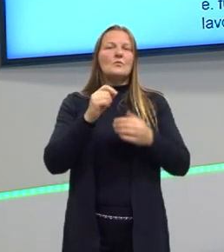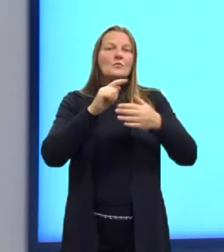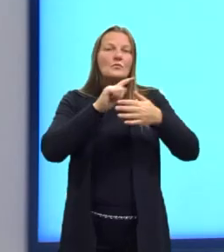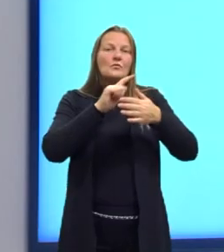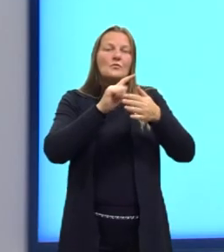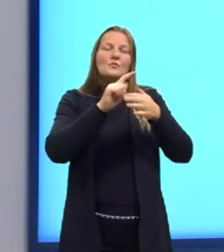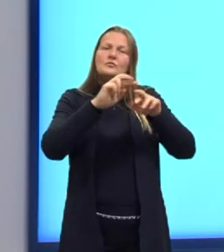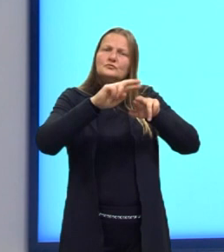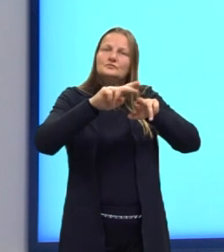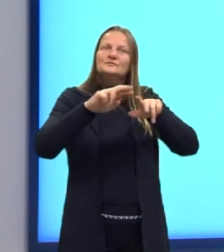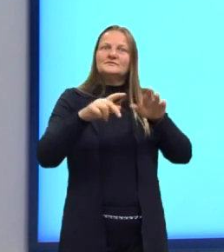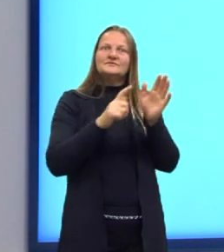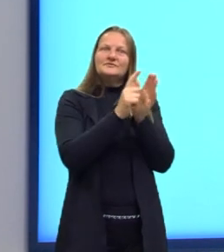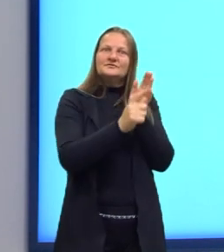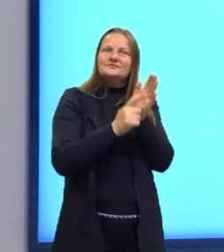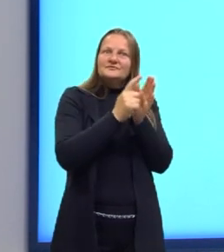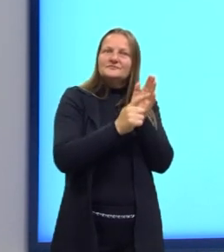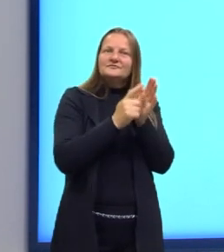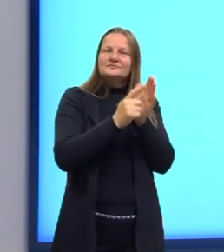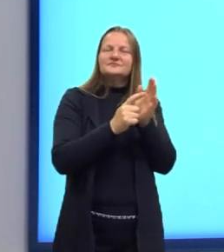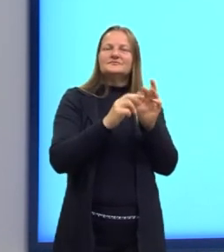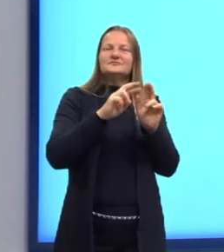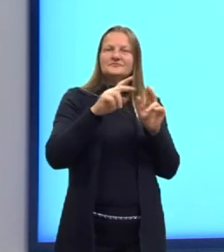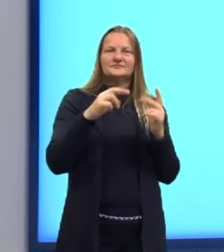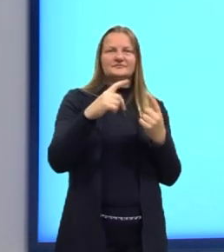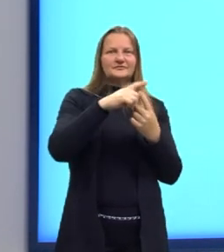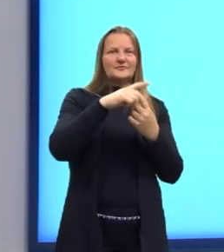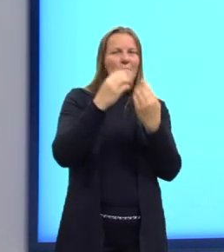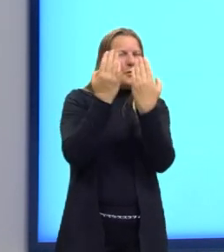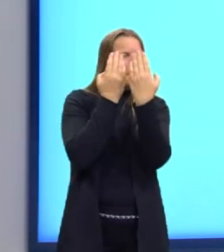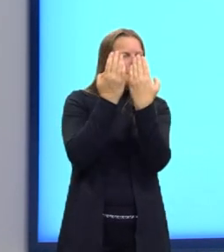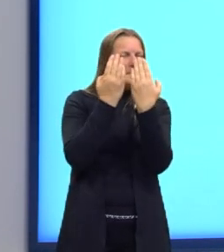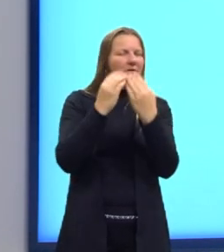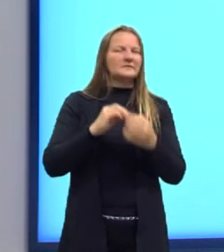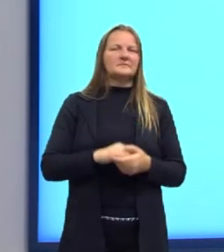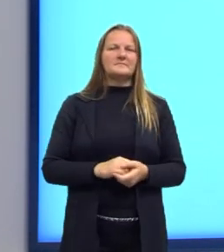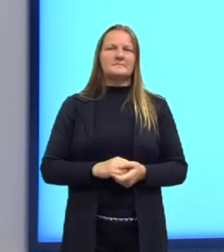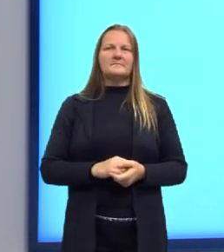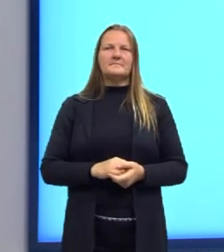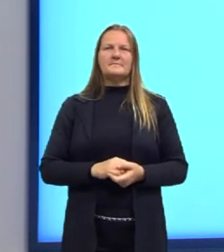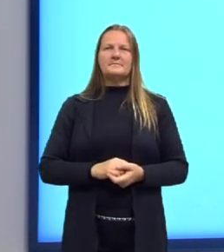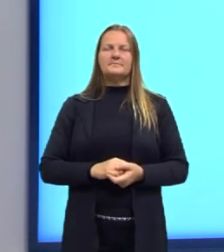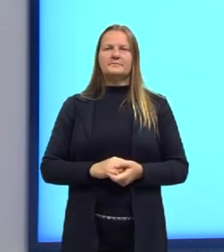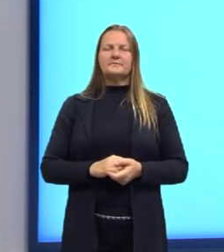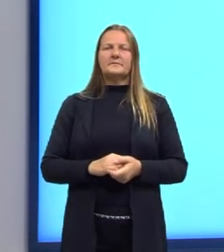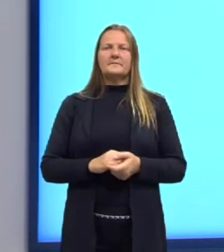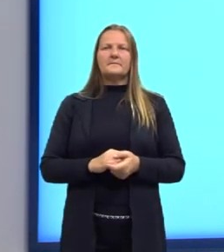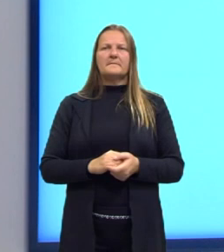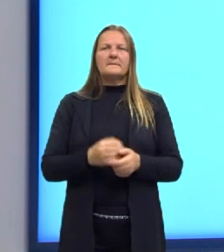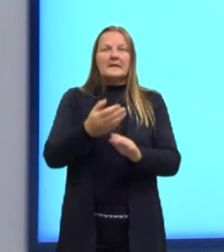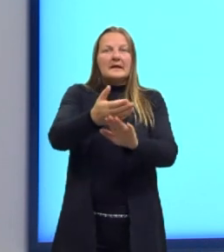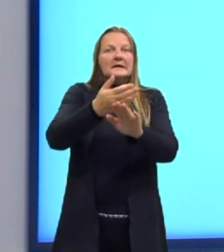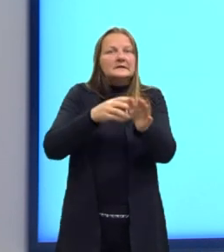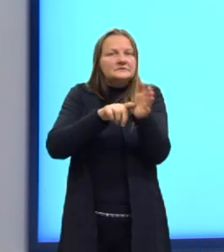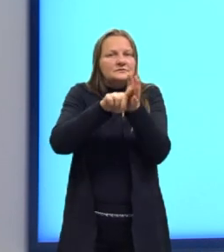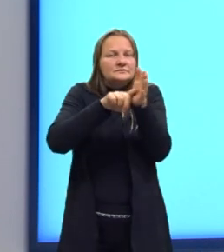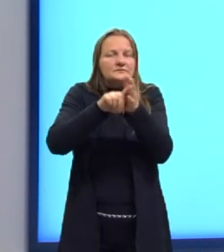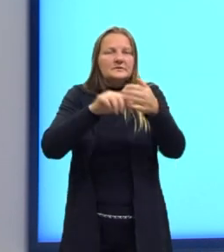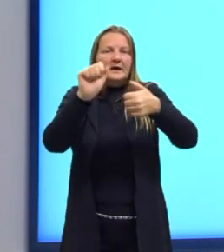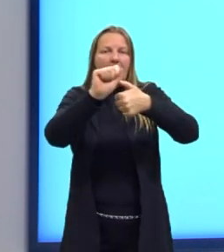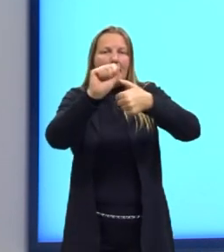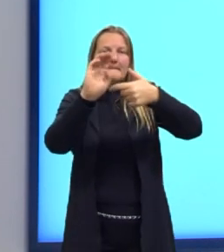de certa forma comparativa né antes nós analisarmos as